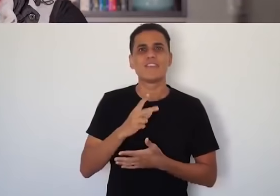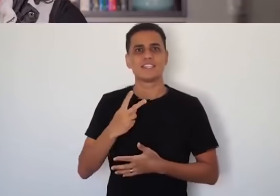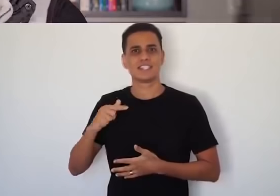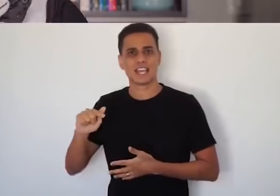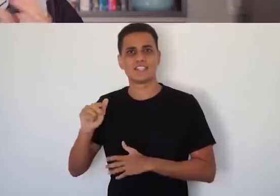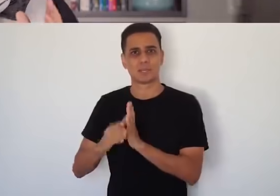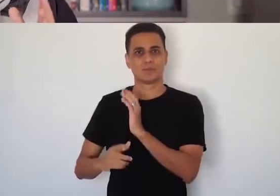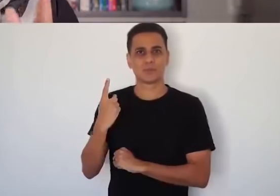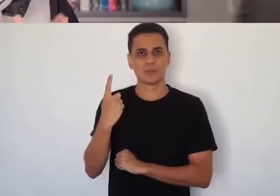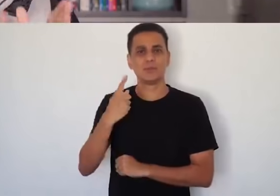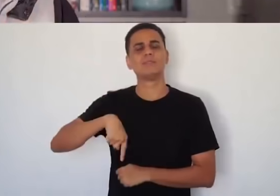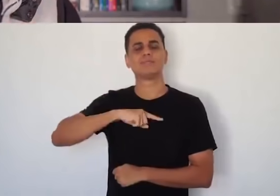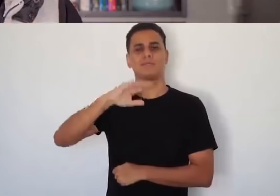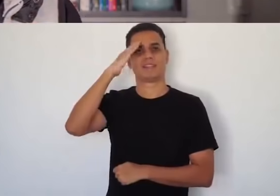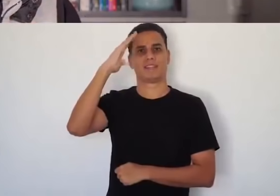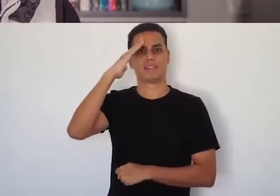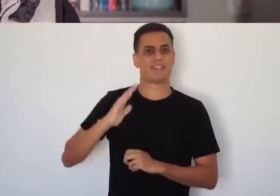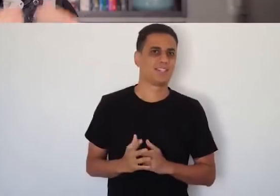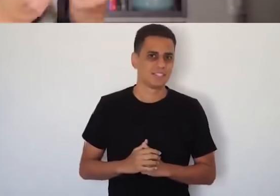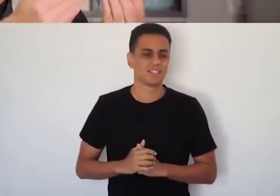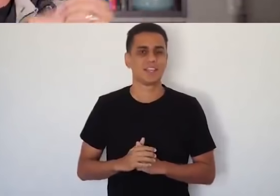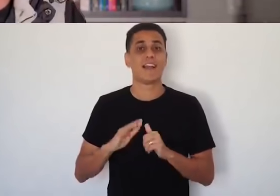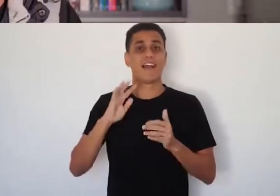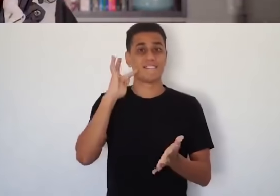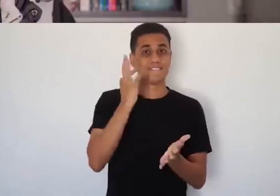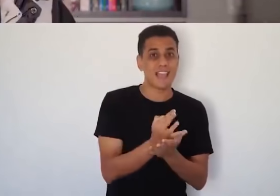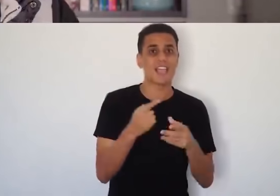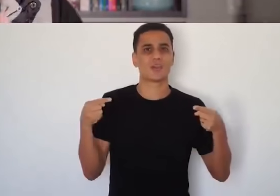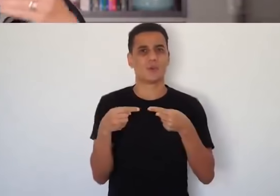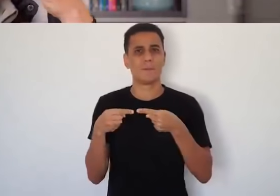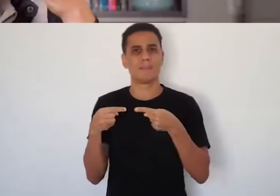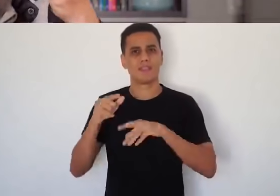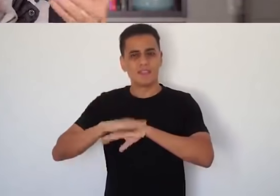isso. Porque essa é uma manifestação que revela o nosso credo.